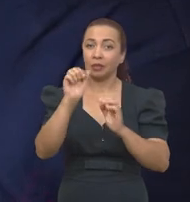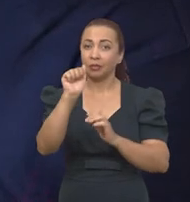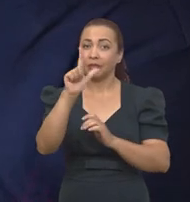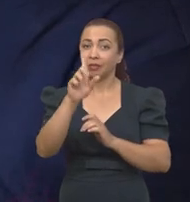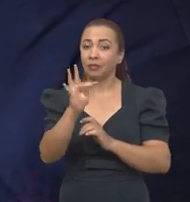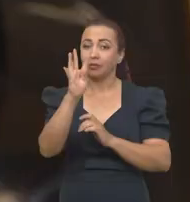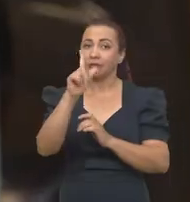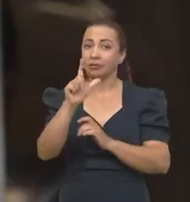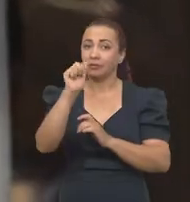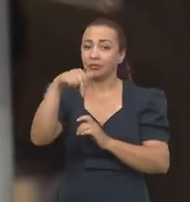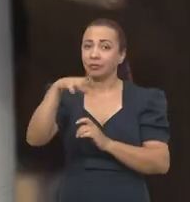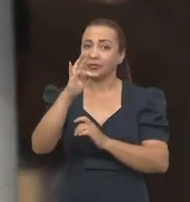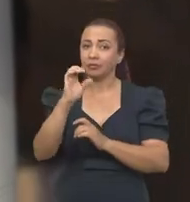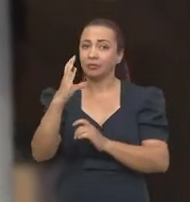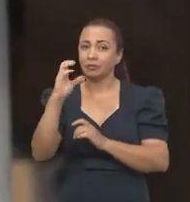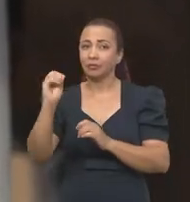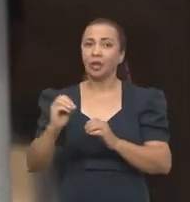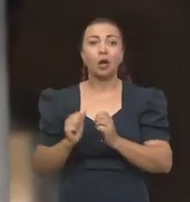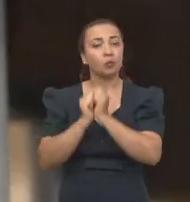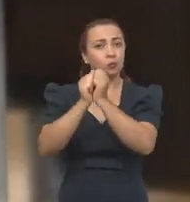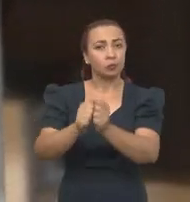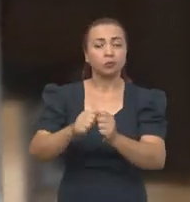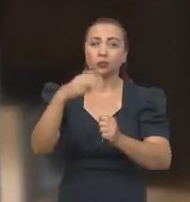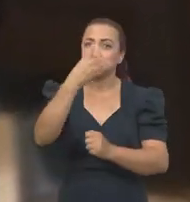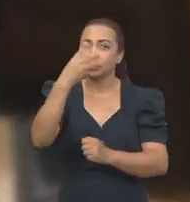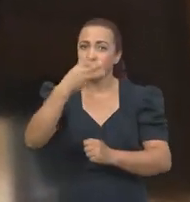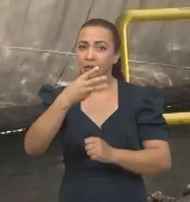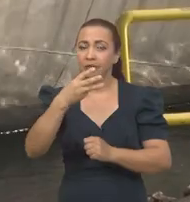ele é formado por um